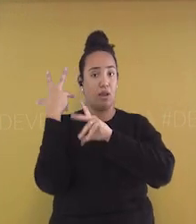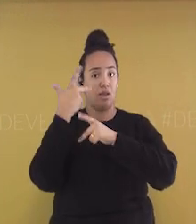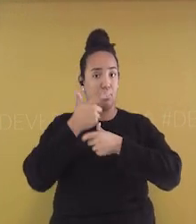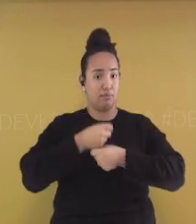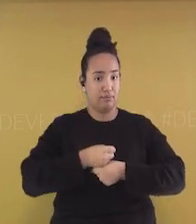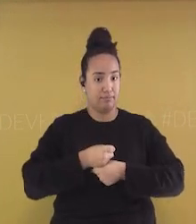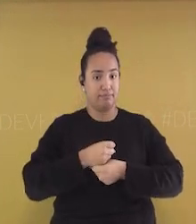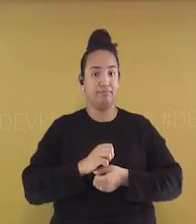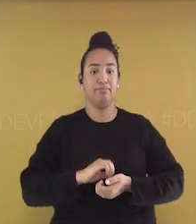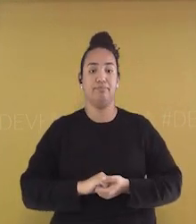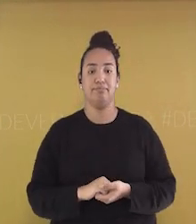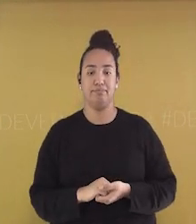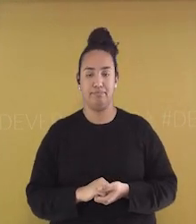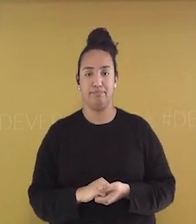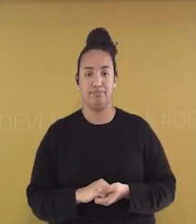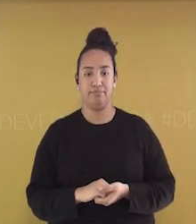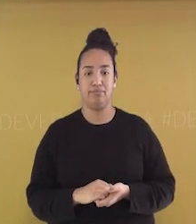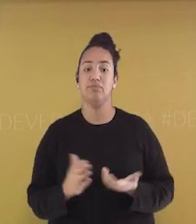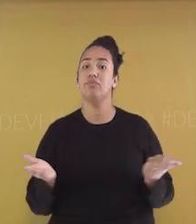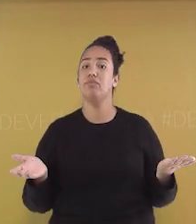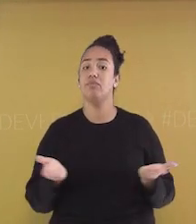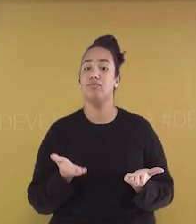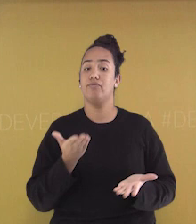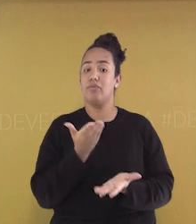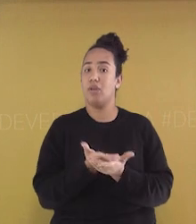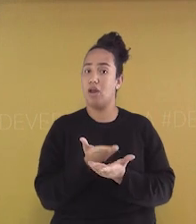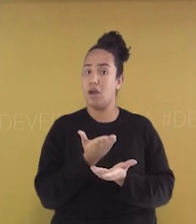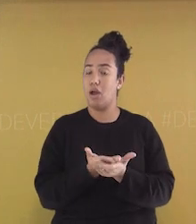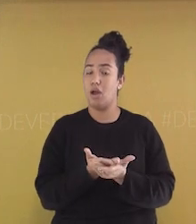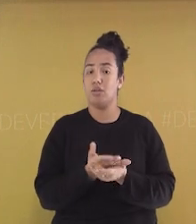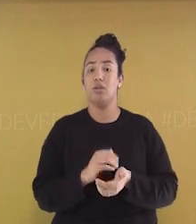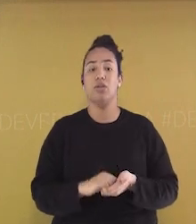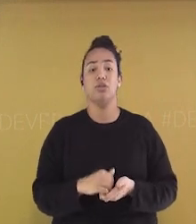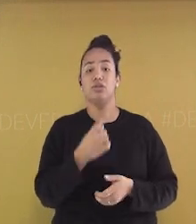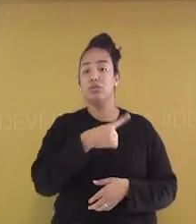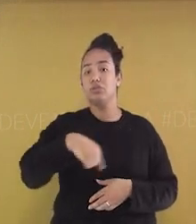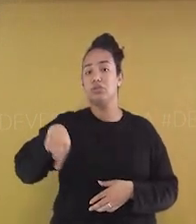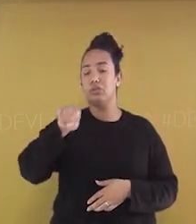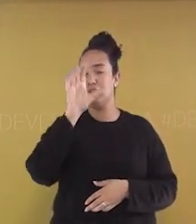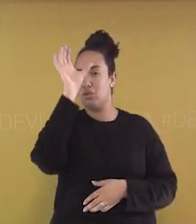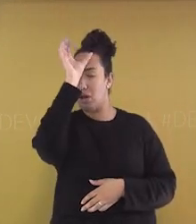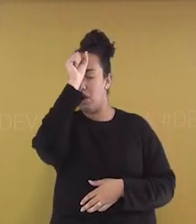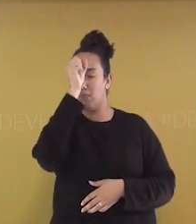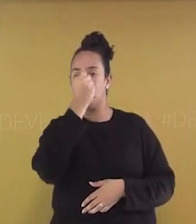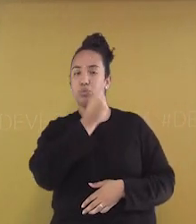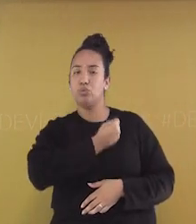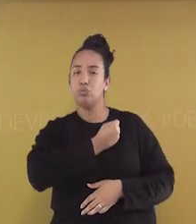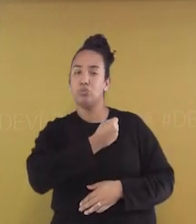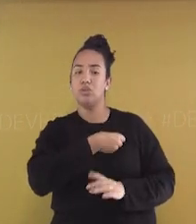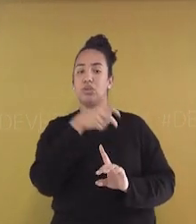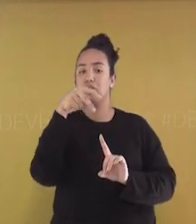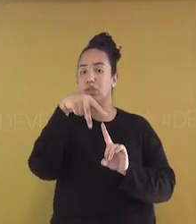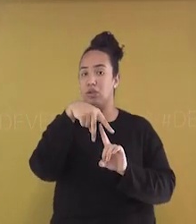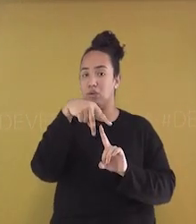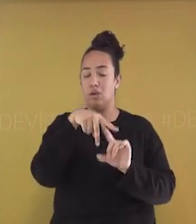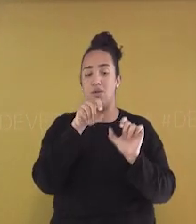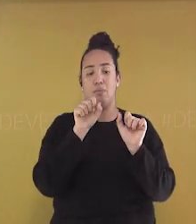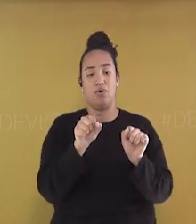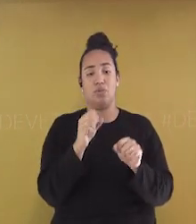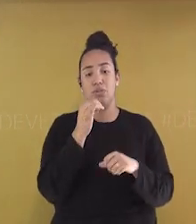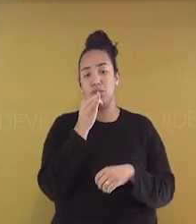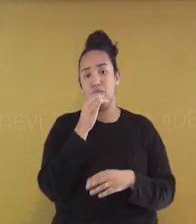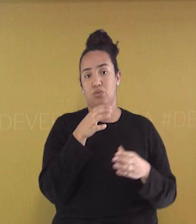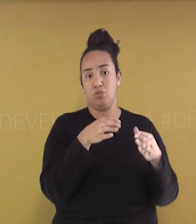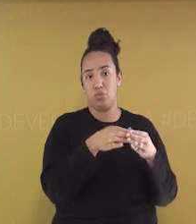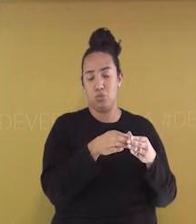de hoje, vimos que os números naturais podem ser classificados em primos e